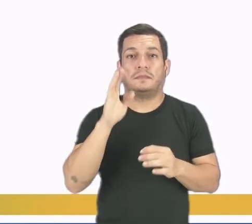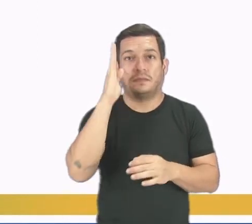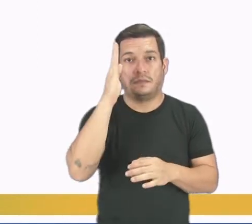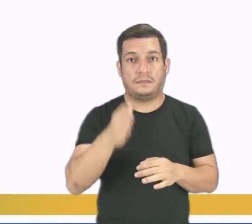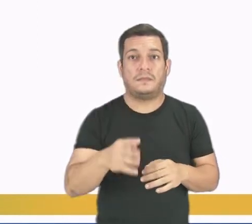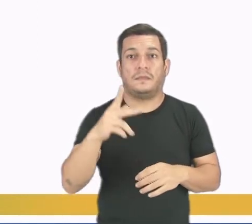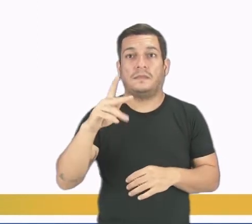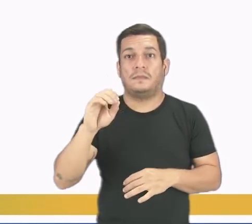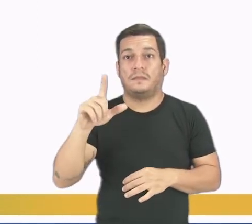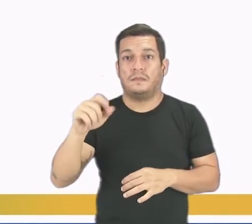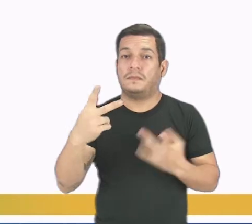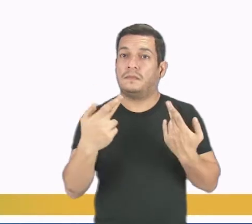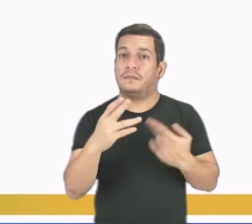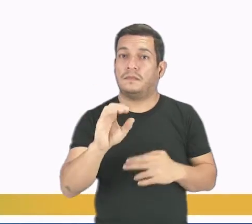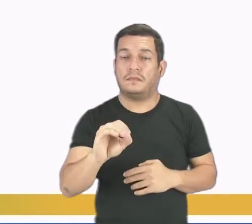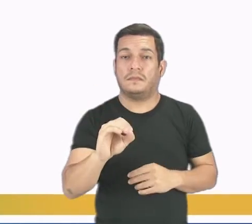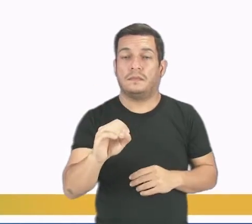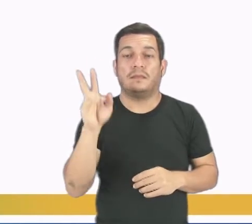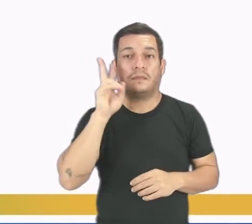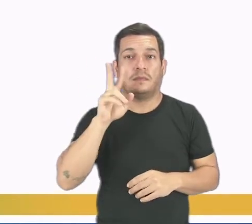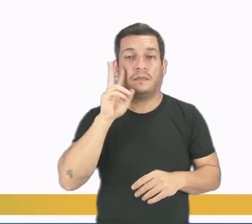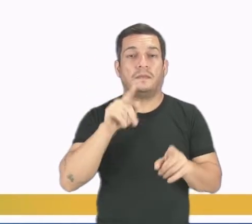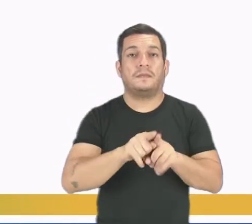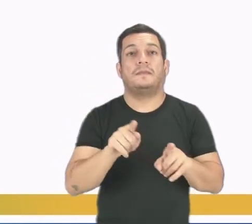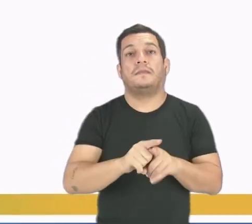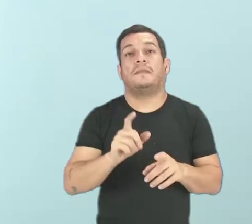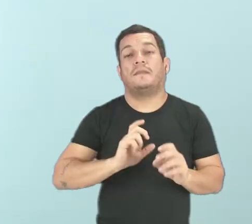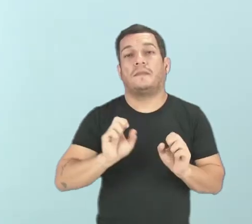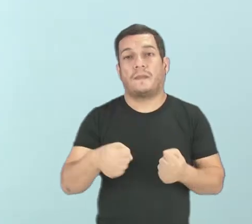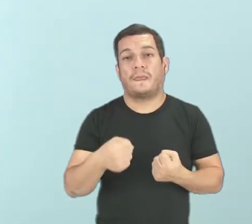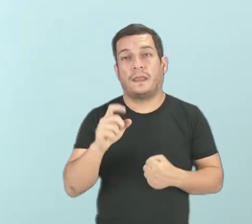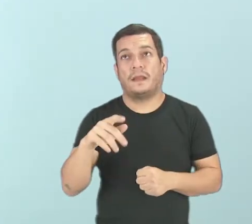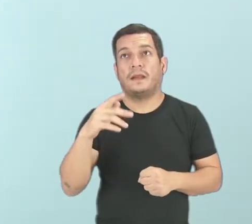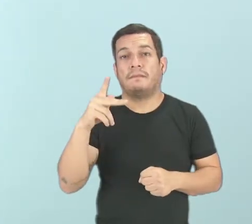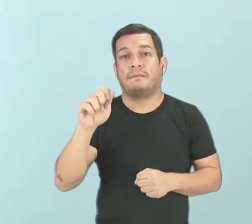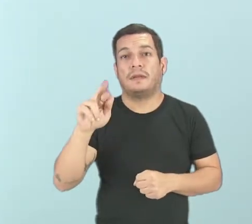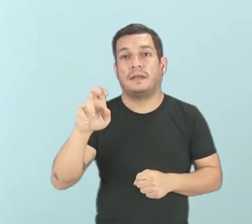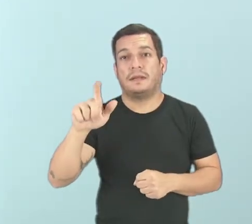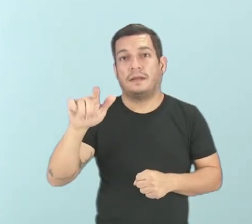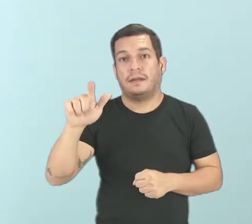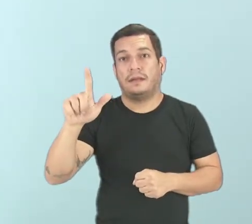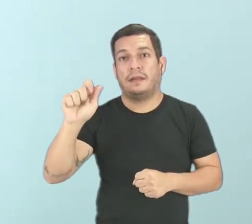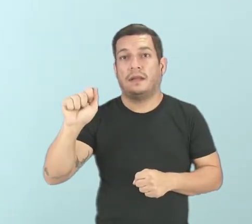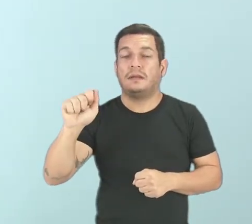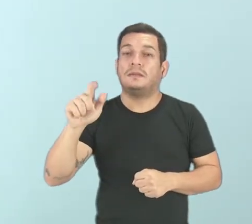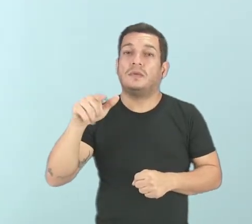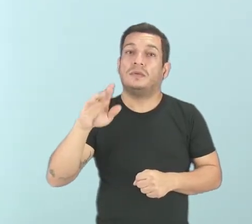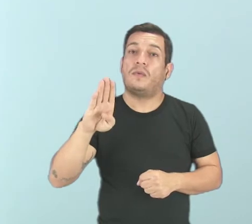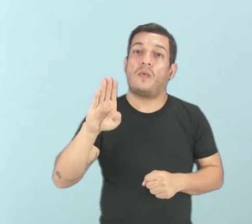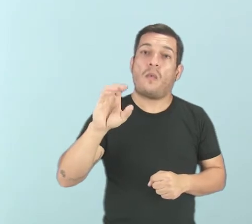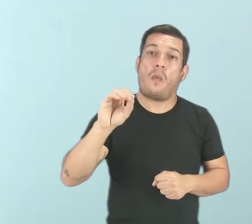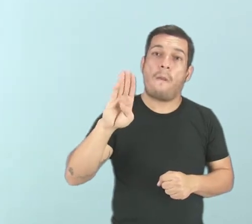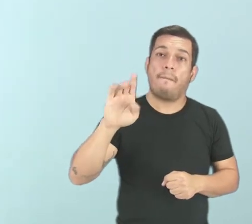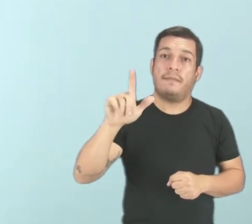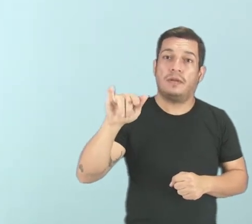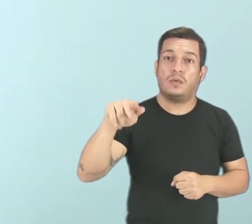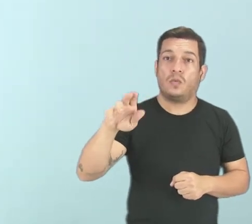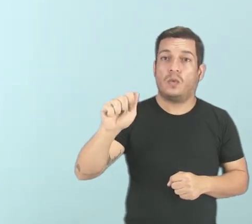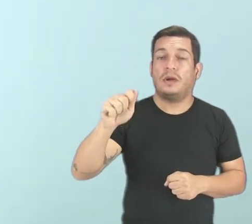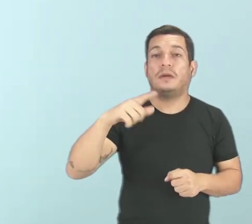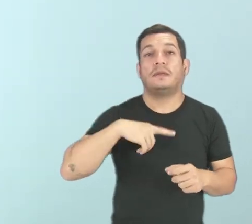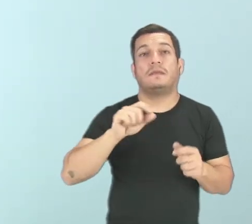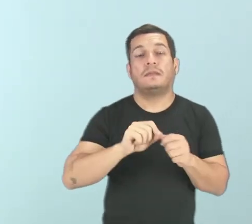pode alterar o sinal, tá? De acordo com a sua convenção. Então nós temos aí, se momento é o produto